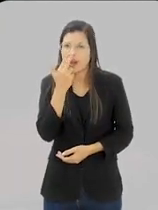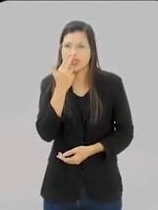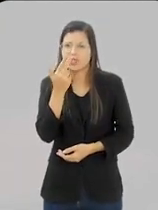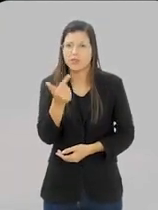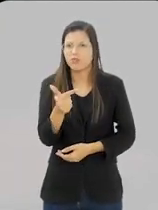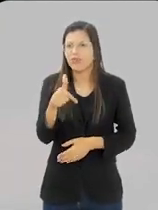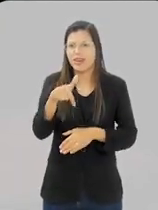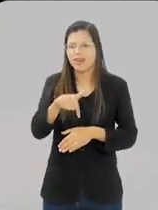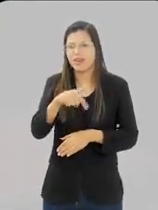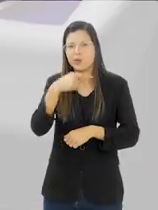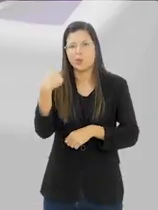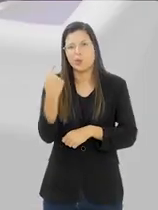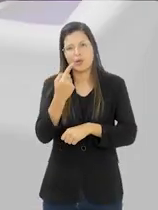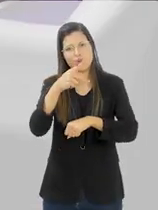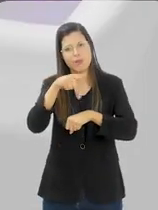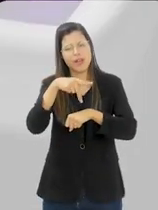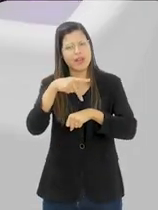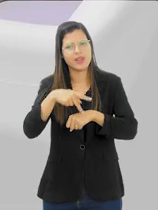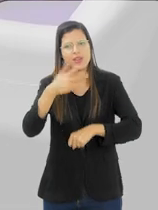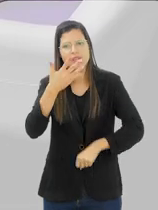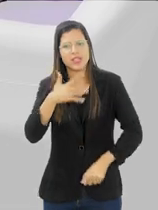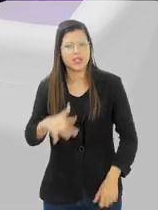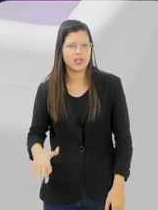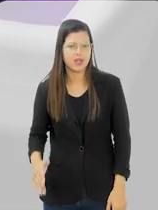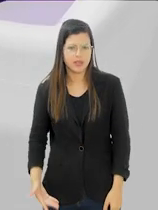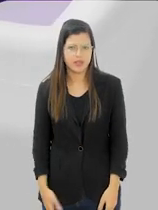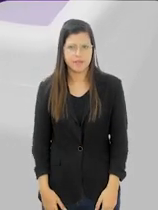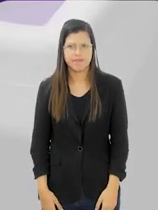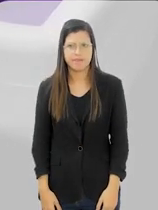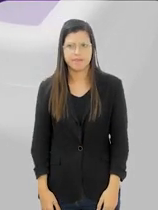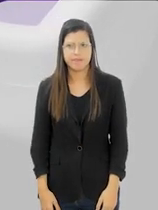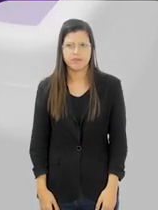chega no nosso país, para as nossas crianças, né?